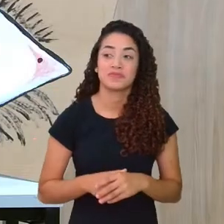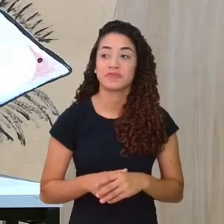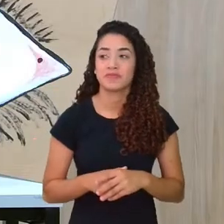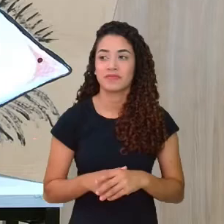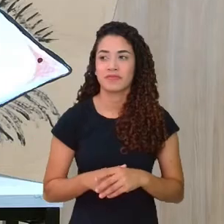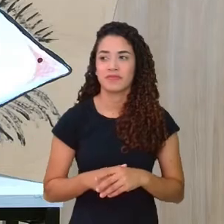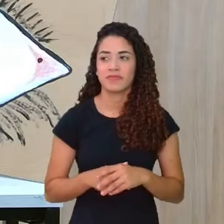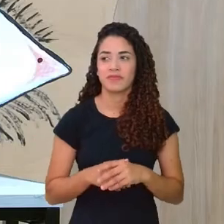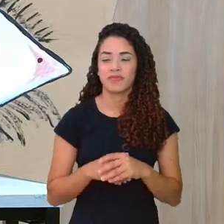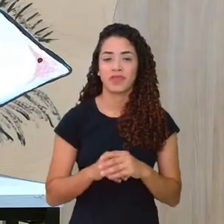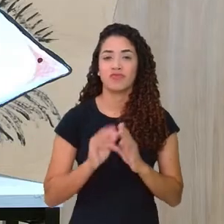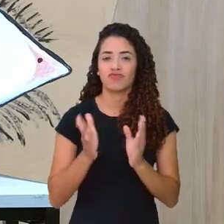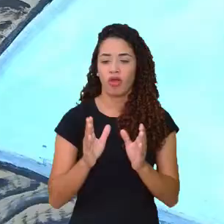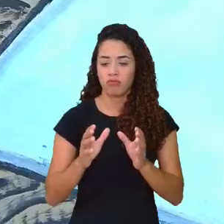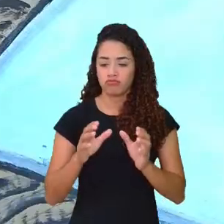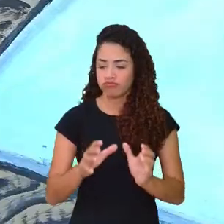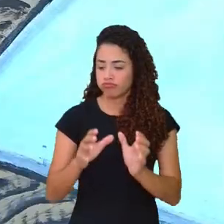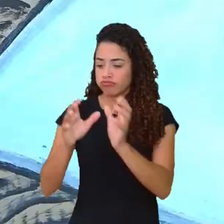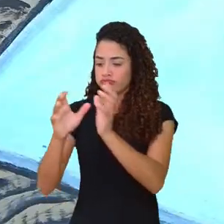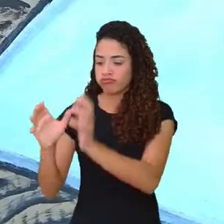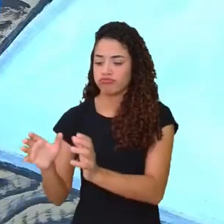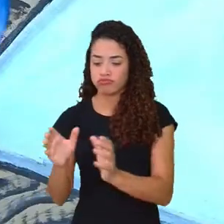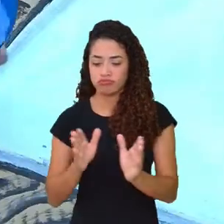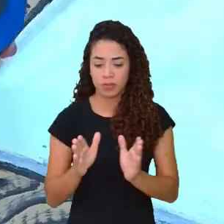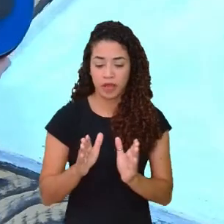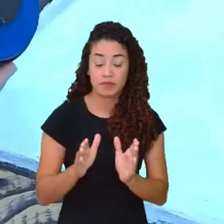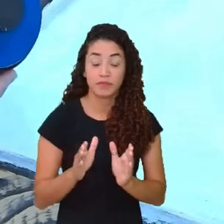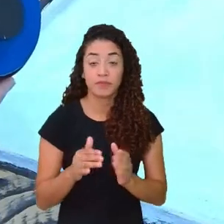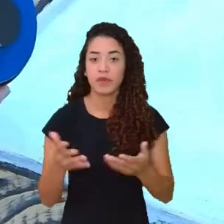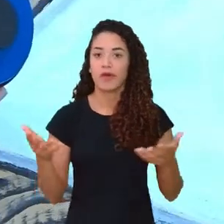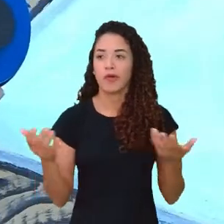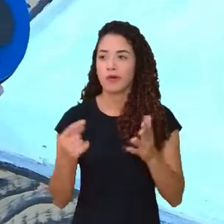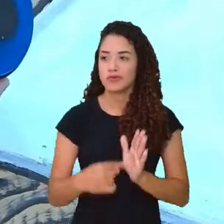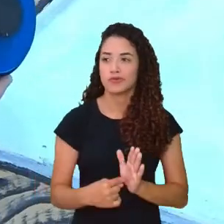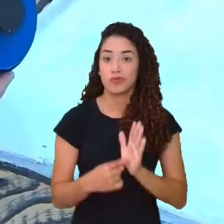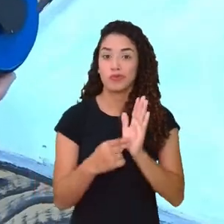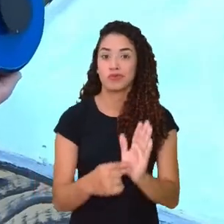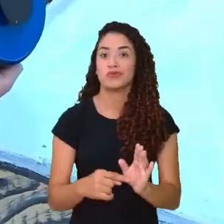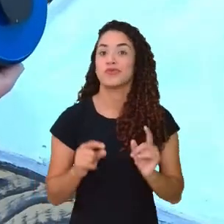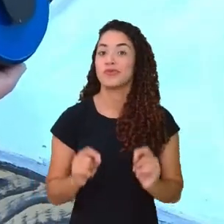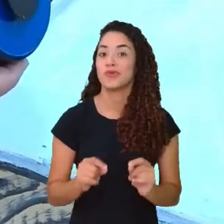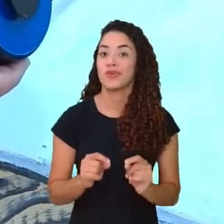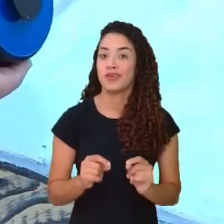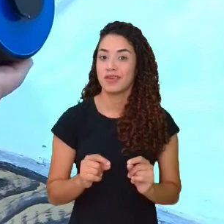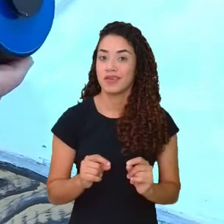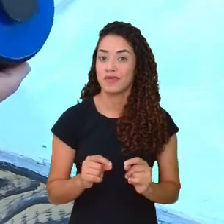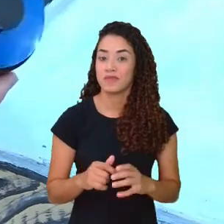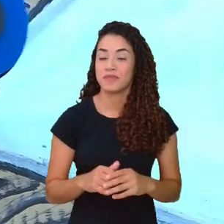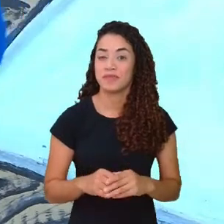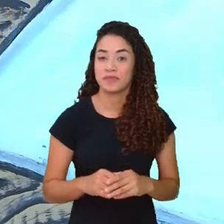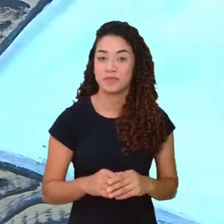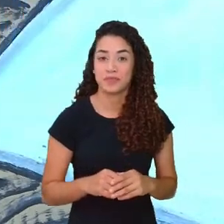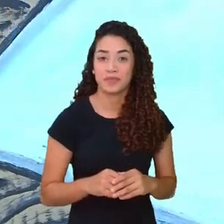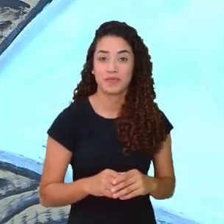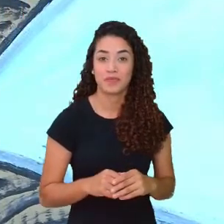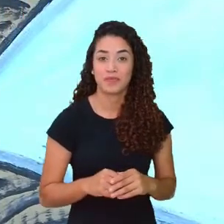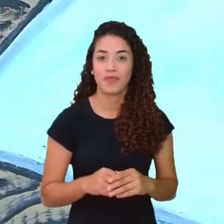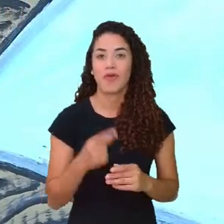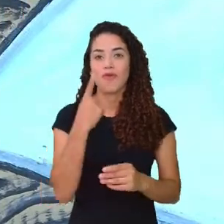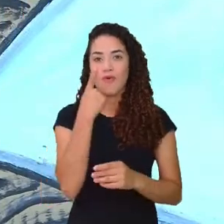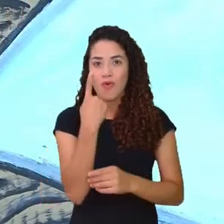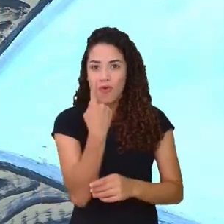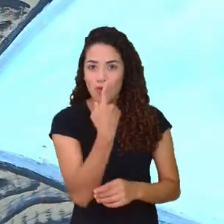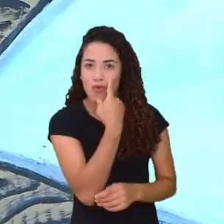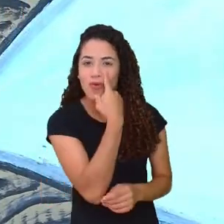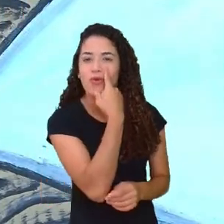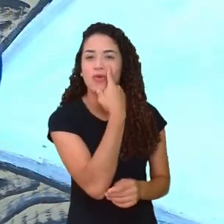Tirei uma parte, olha. Olha aqui, pessoal. Eu estou mostrando agora a vocês a questão, né, do olho. É